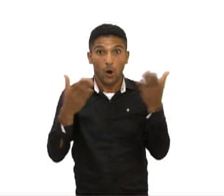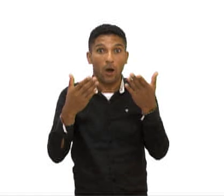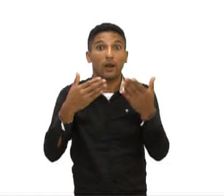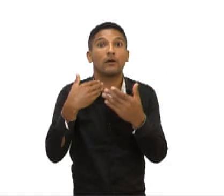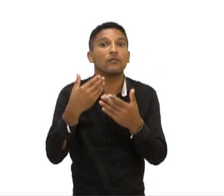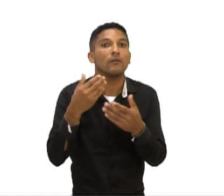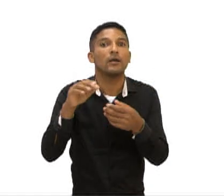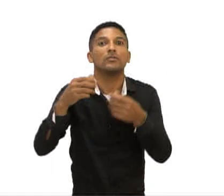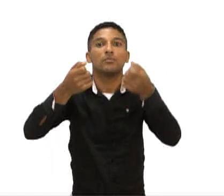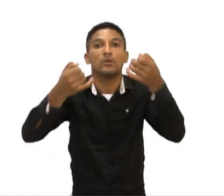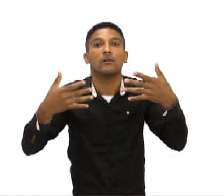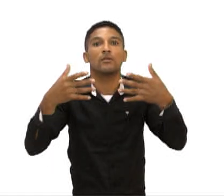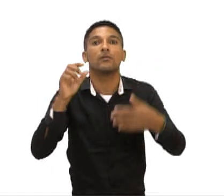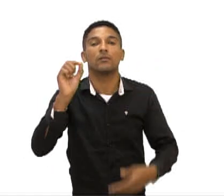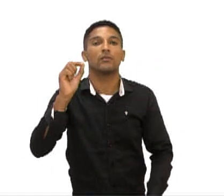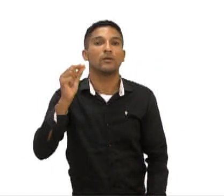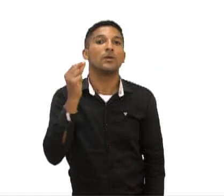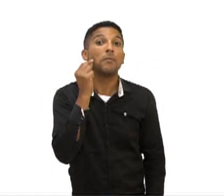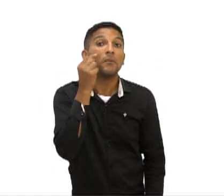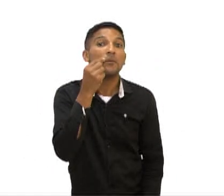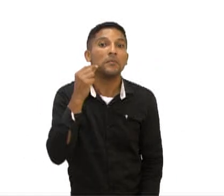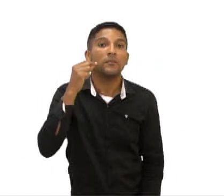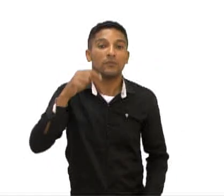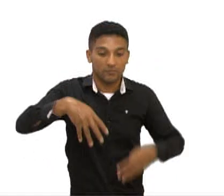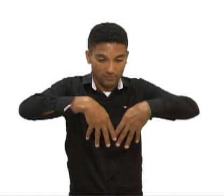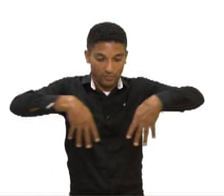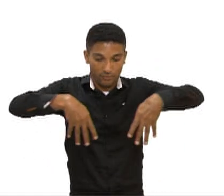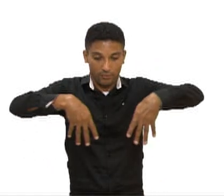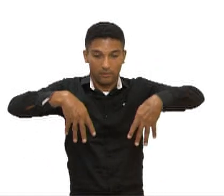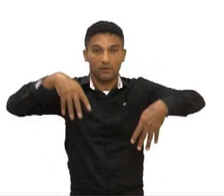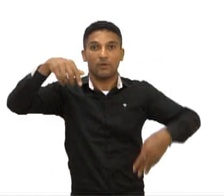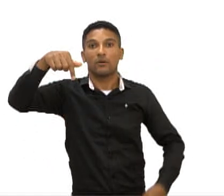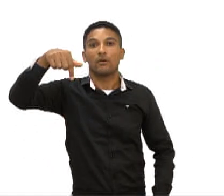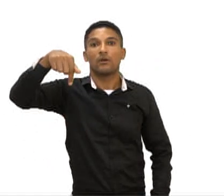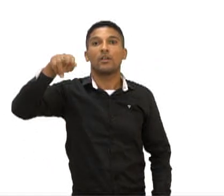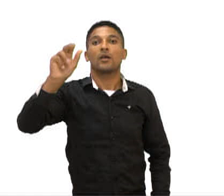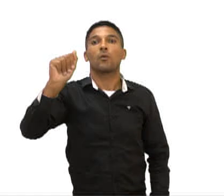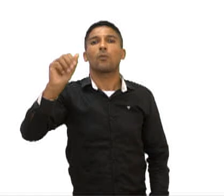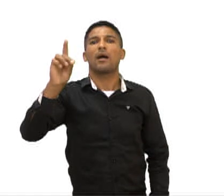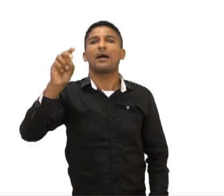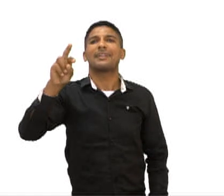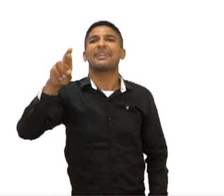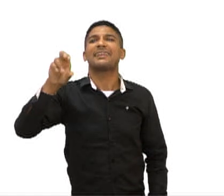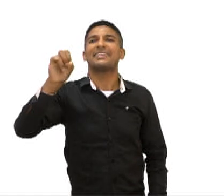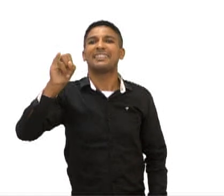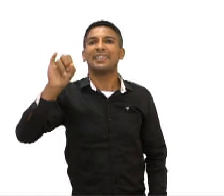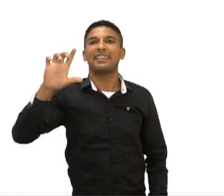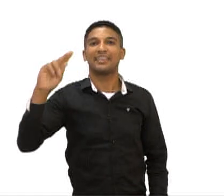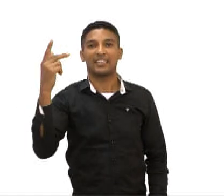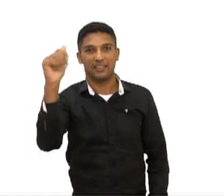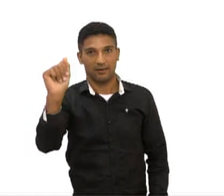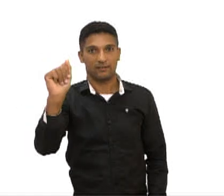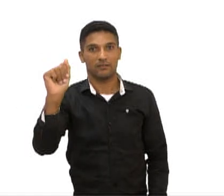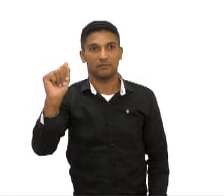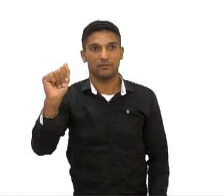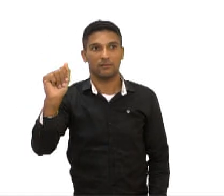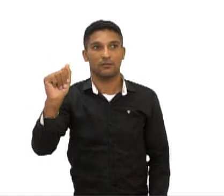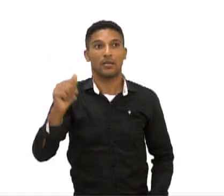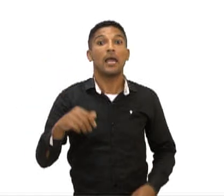nos palácios do século XIX abriu os bailes de cortes europeias